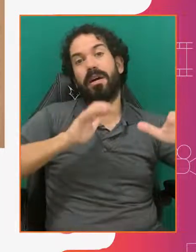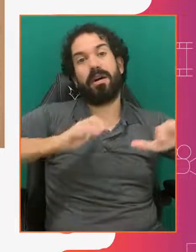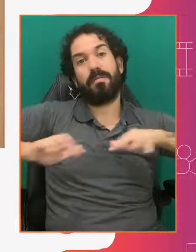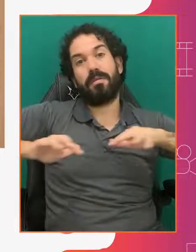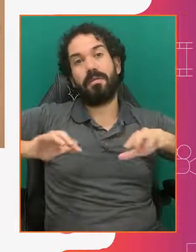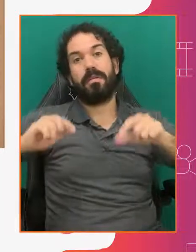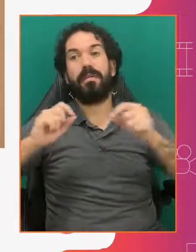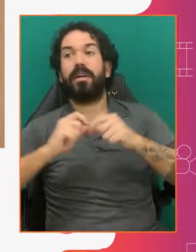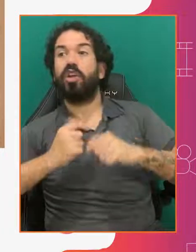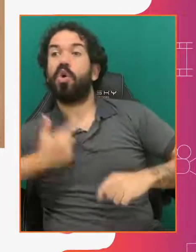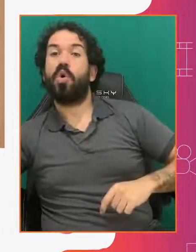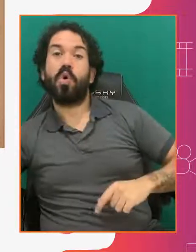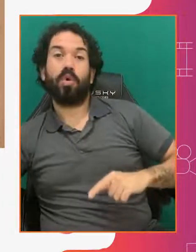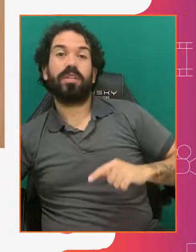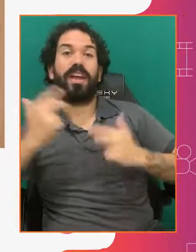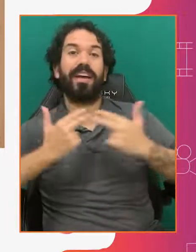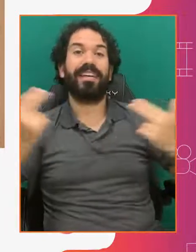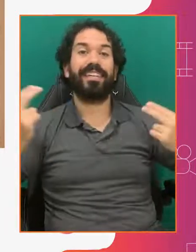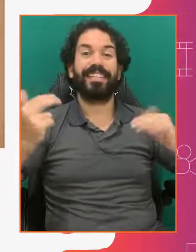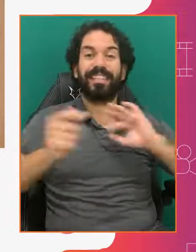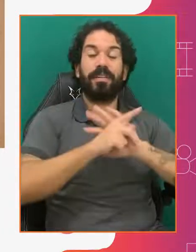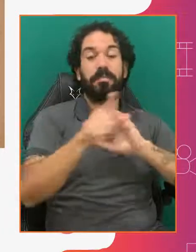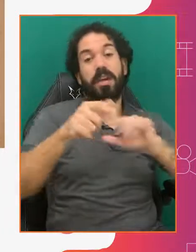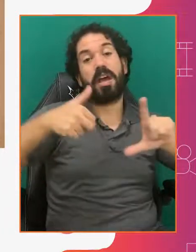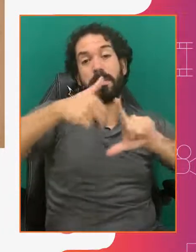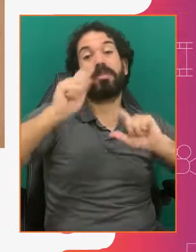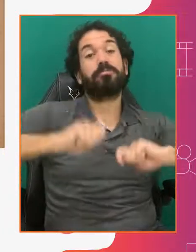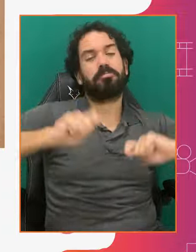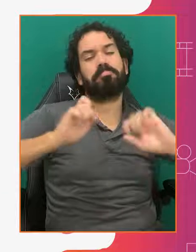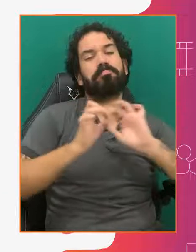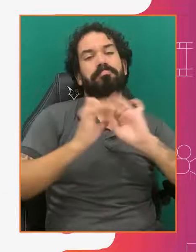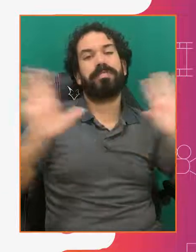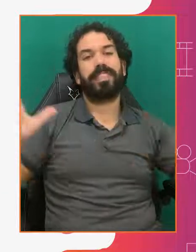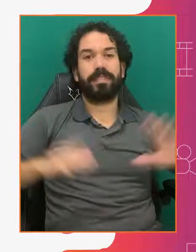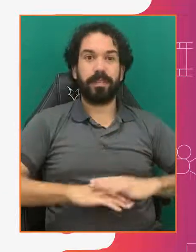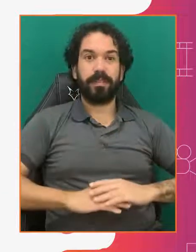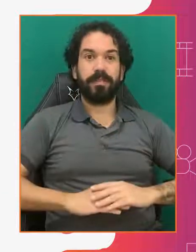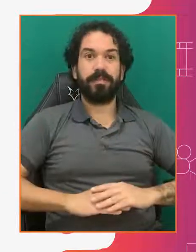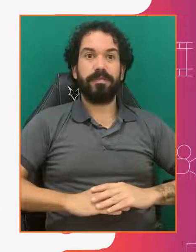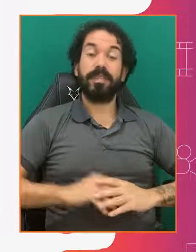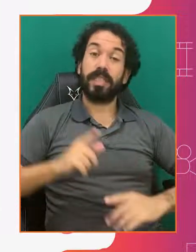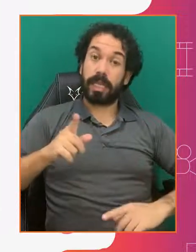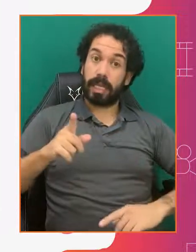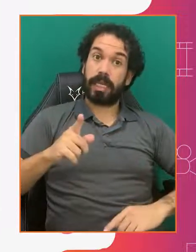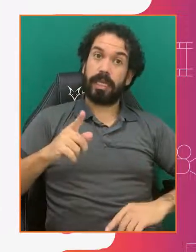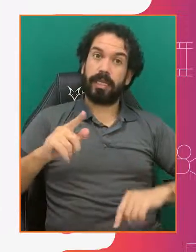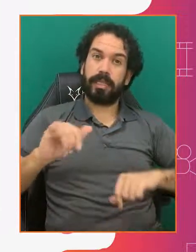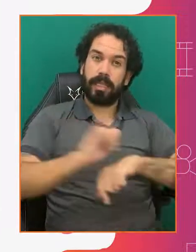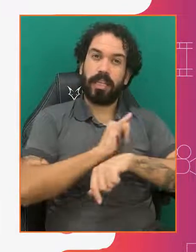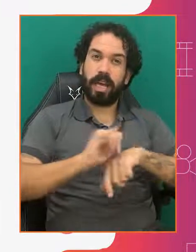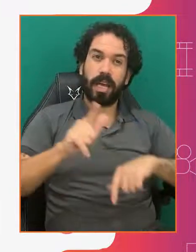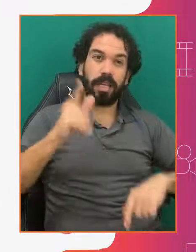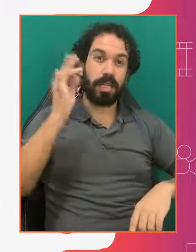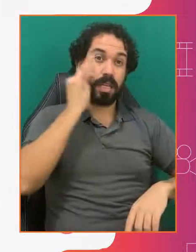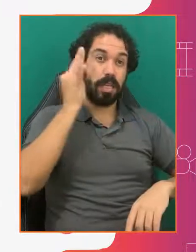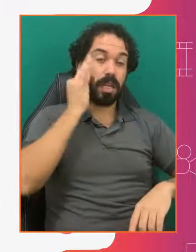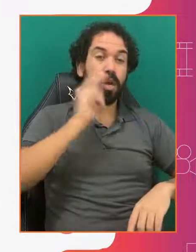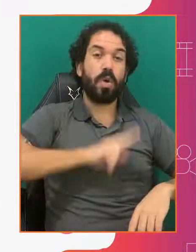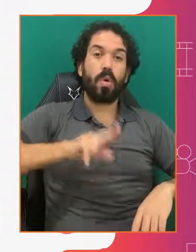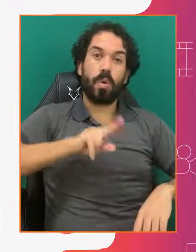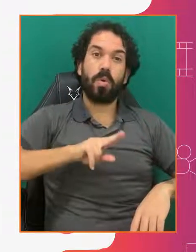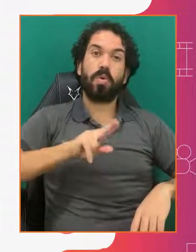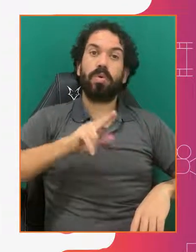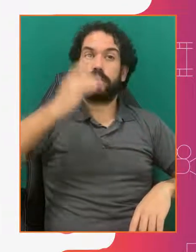fazer alguma coisa inesperada, coisas que a animação permite. Esse método ele é muito